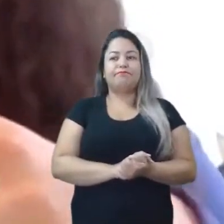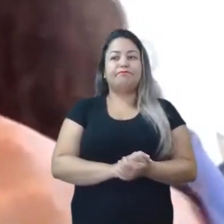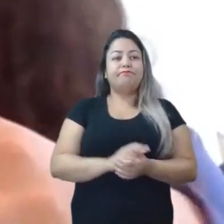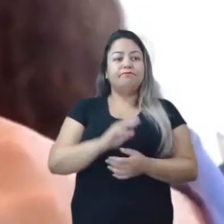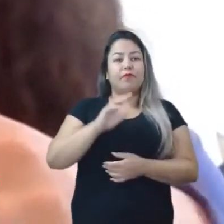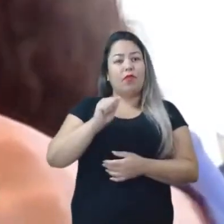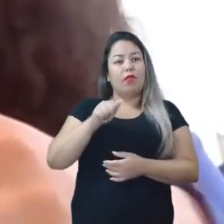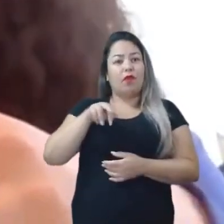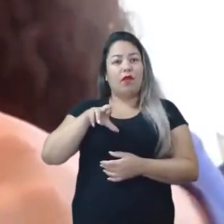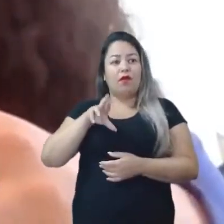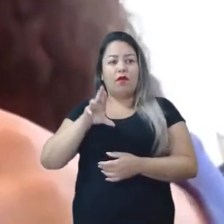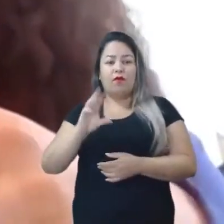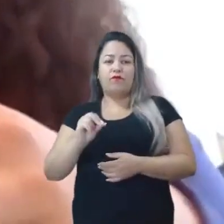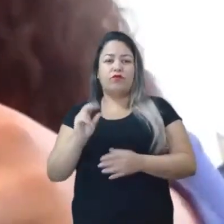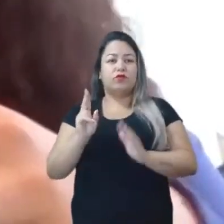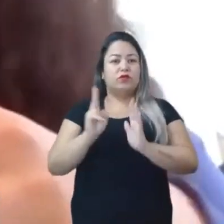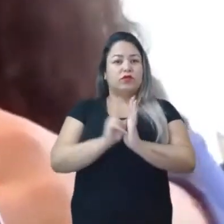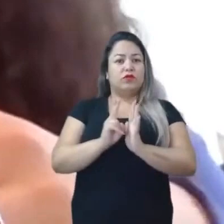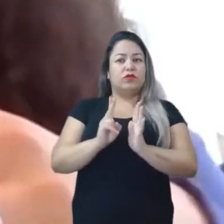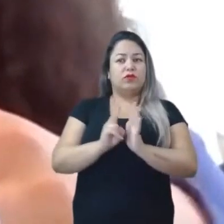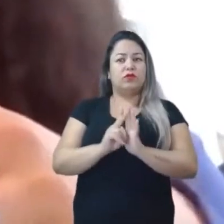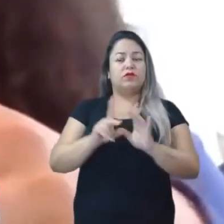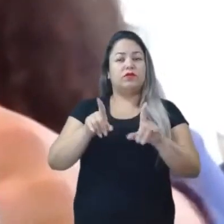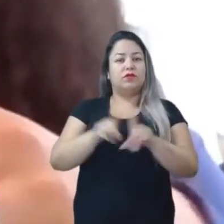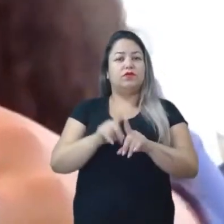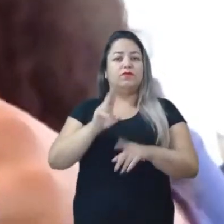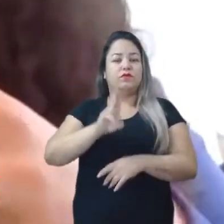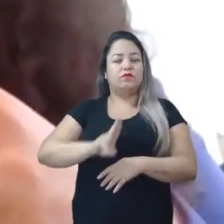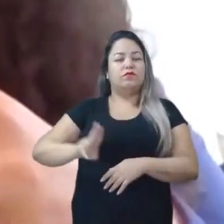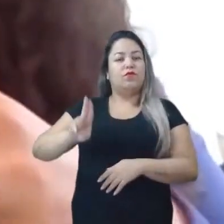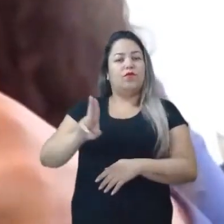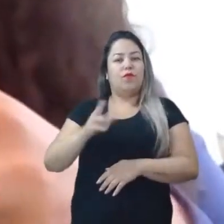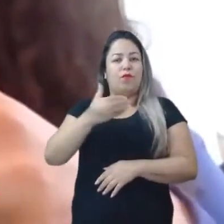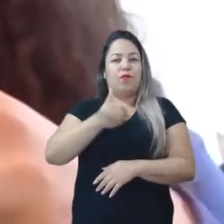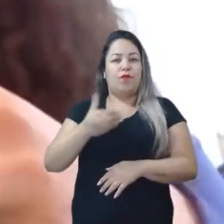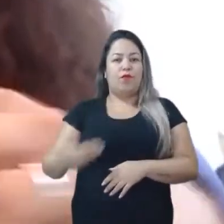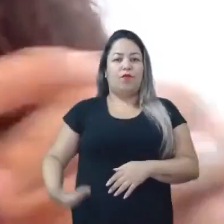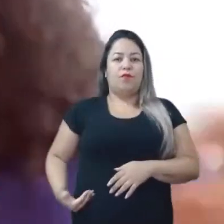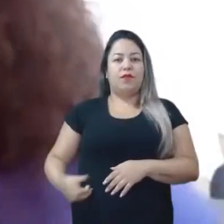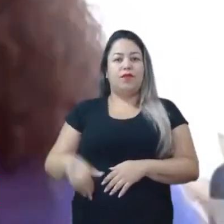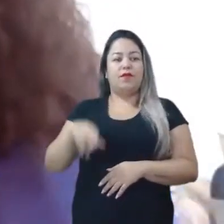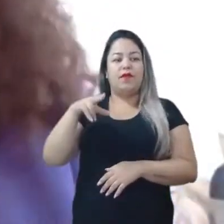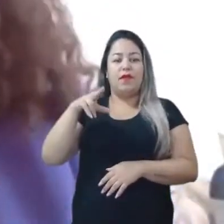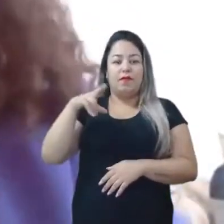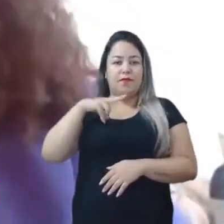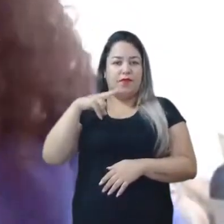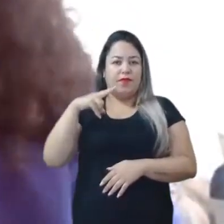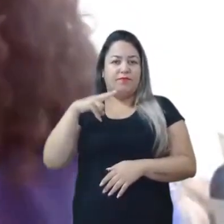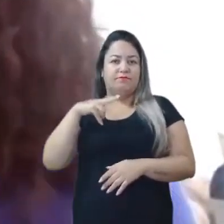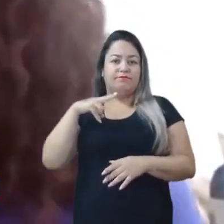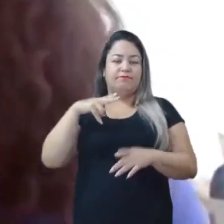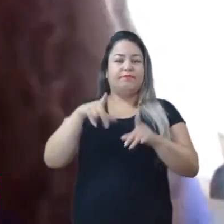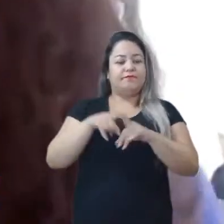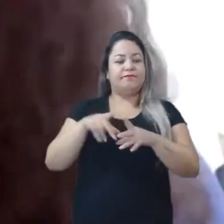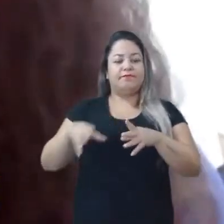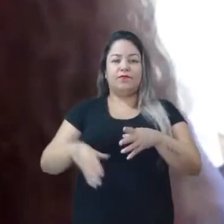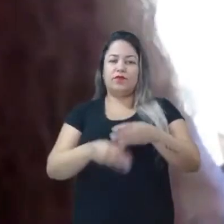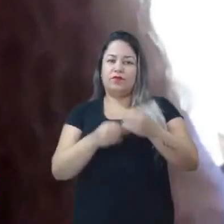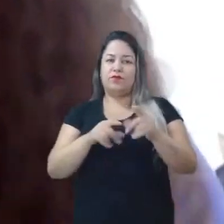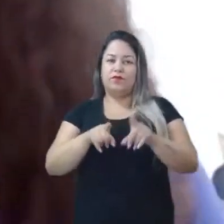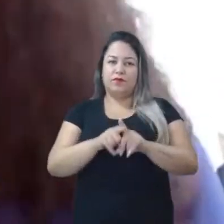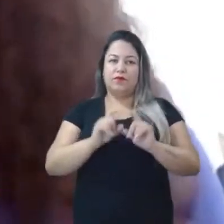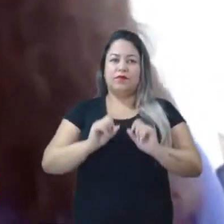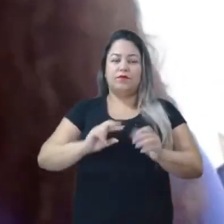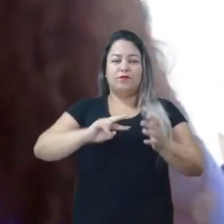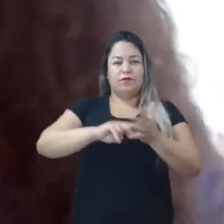afrodescendentes e indígenas em universidades públicas e privadas, que isso tem contribuído significativamente, né, nas